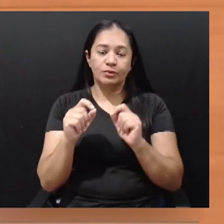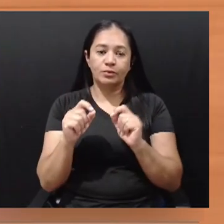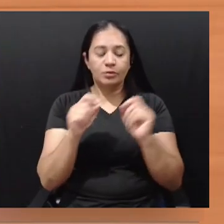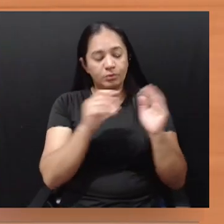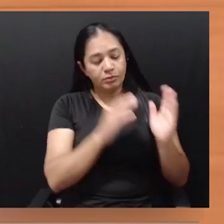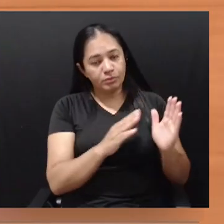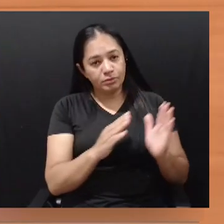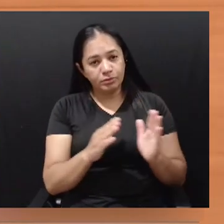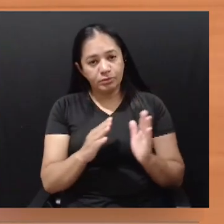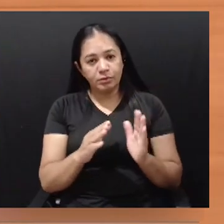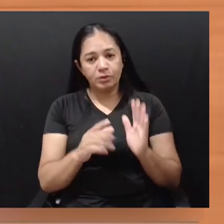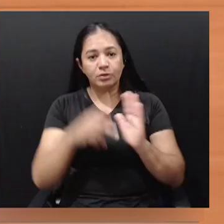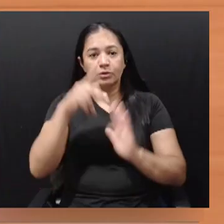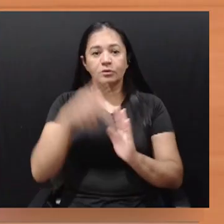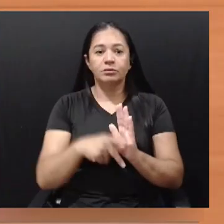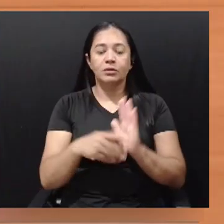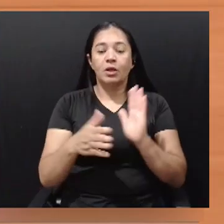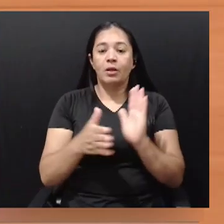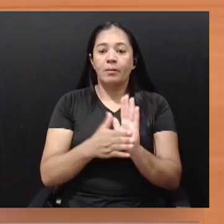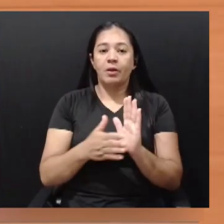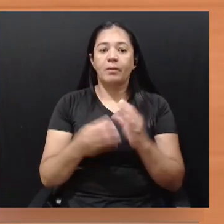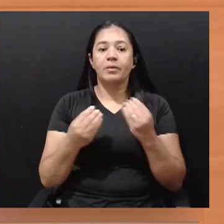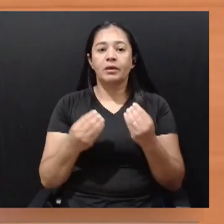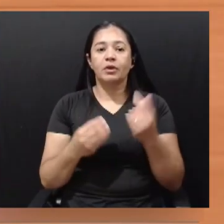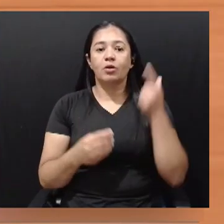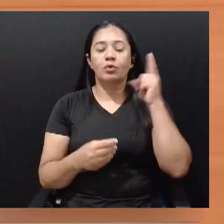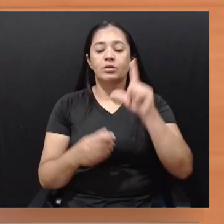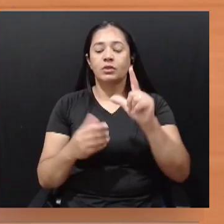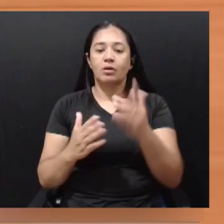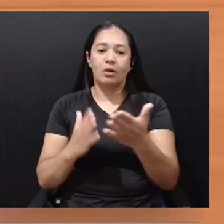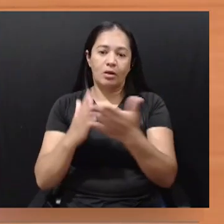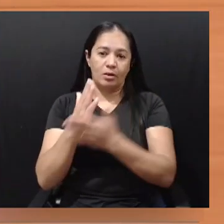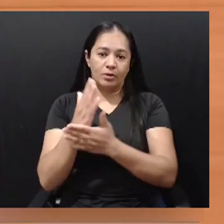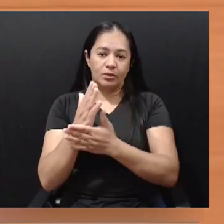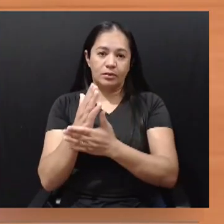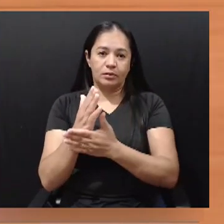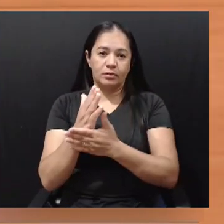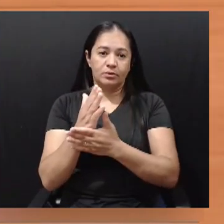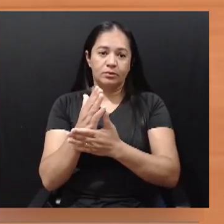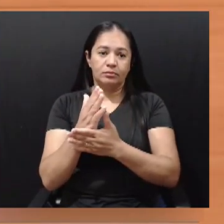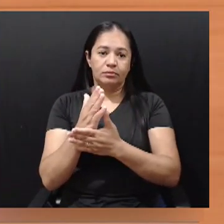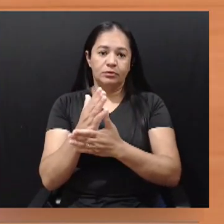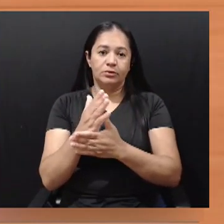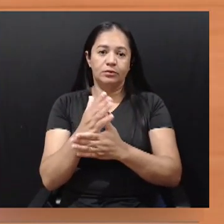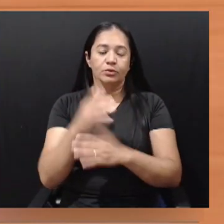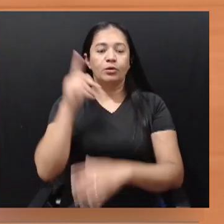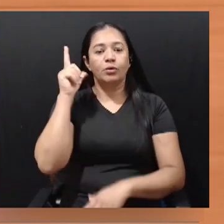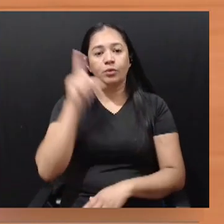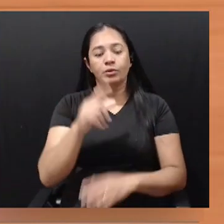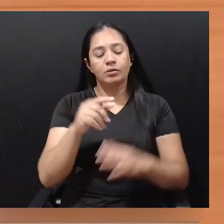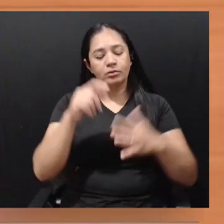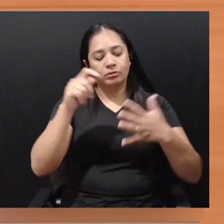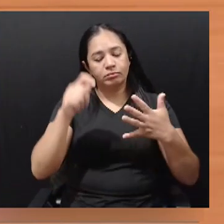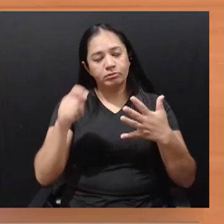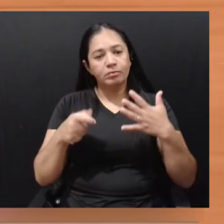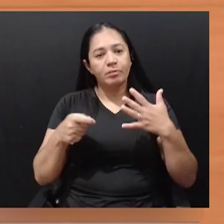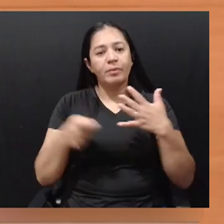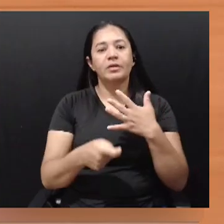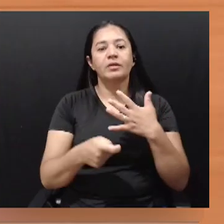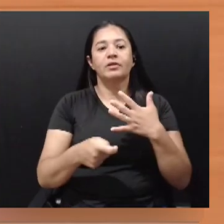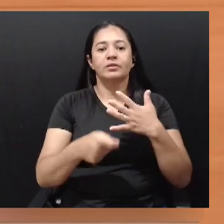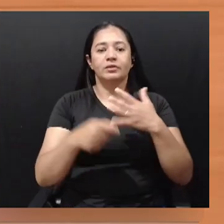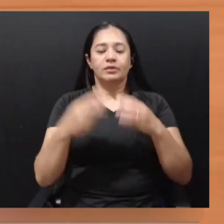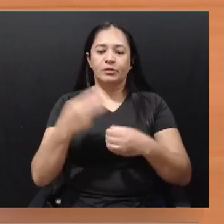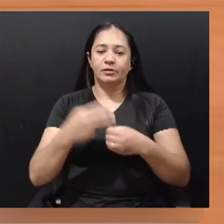entrem em pauta para que eles possam ser aprovados, né, e que possa beneficiar sempre o município de Campinas, o seu município,